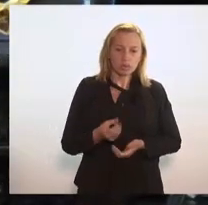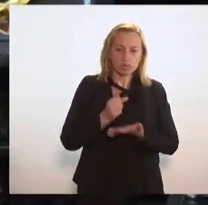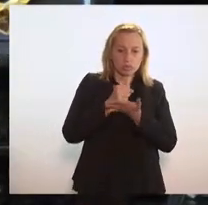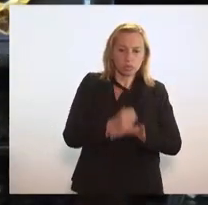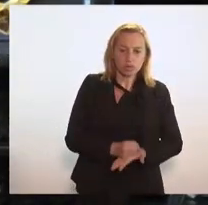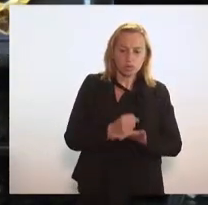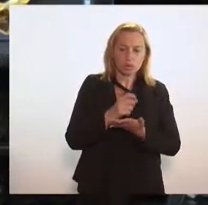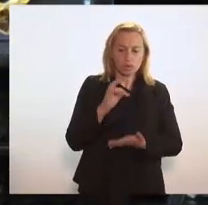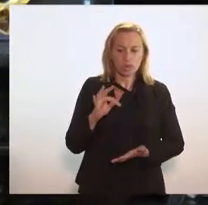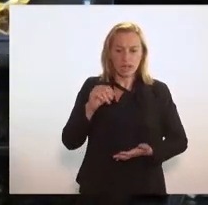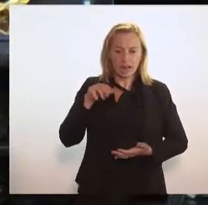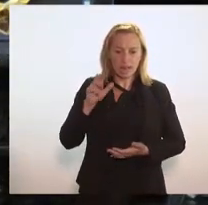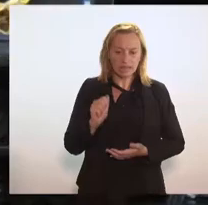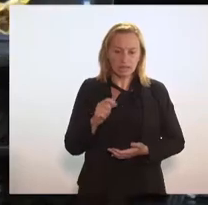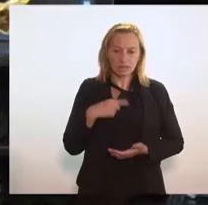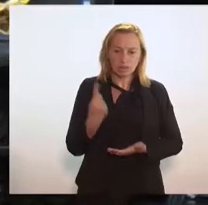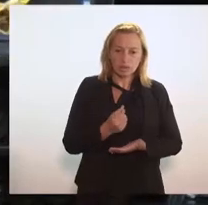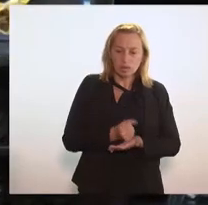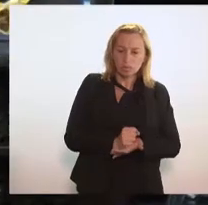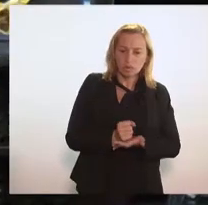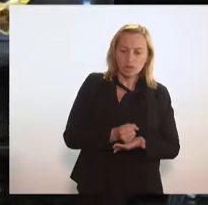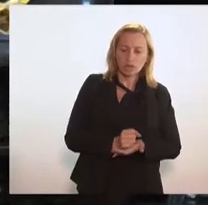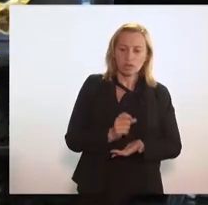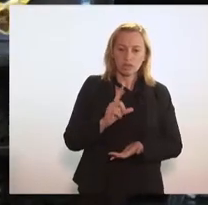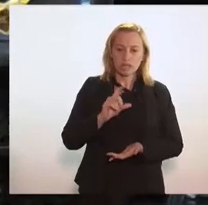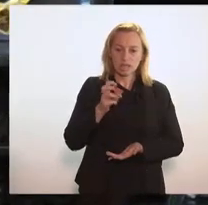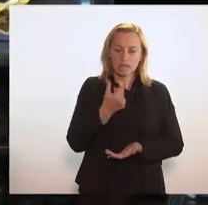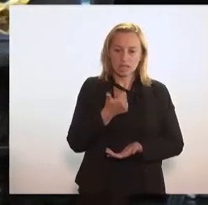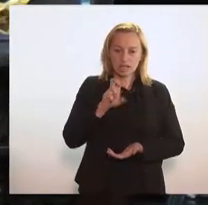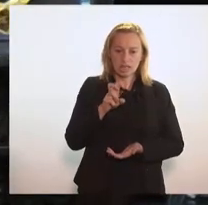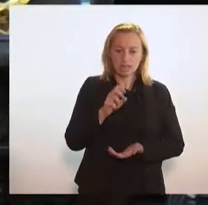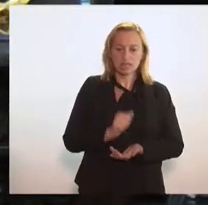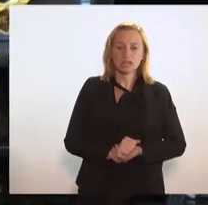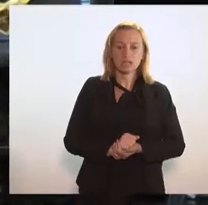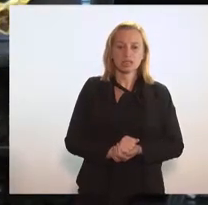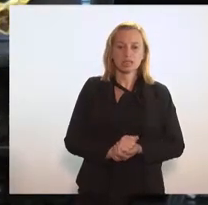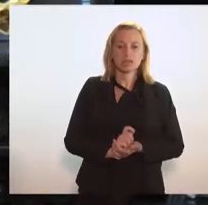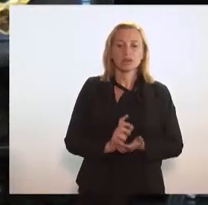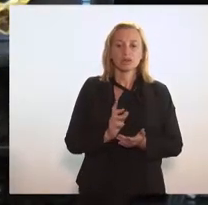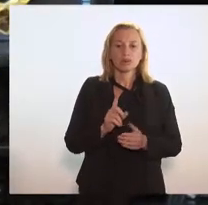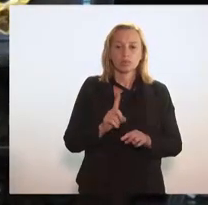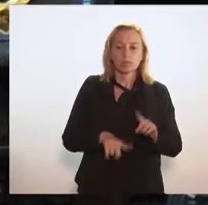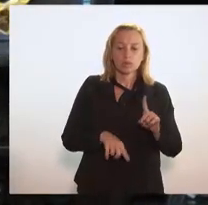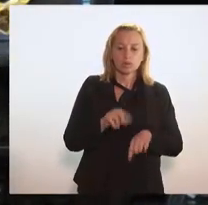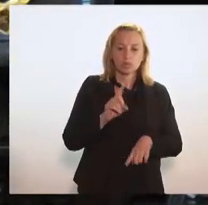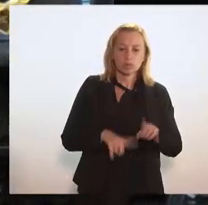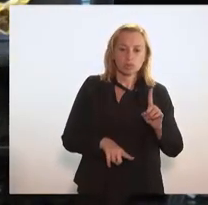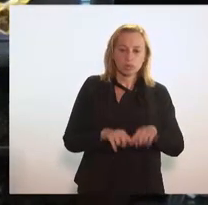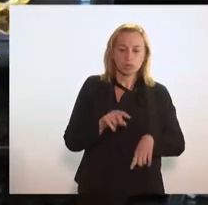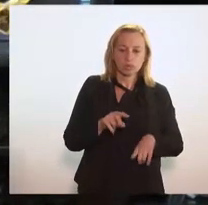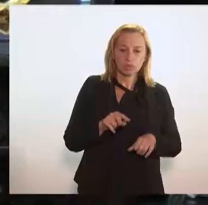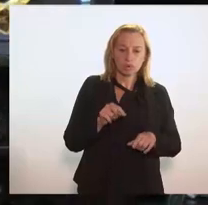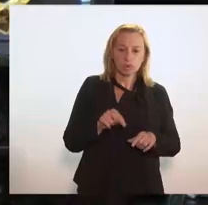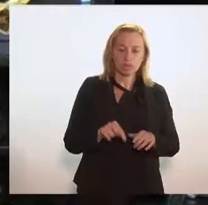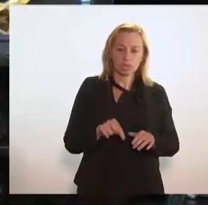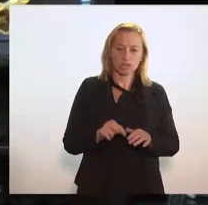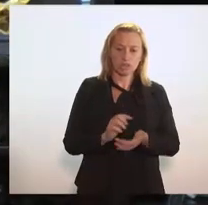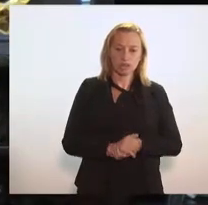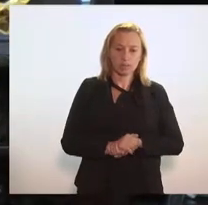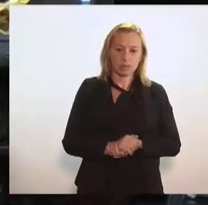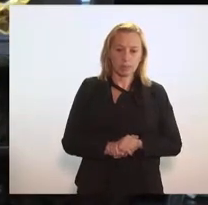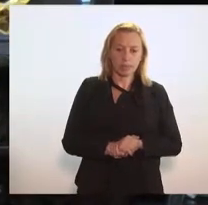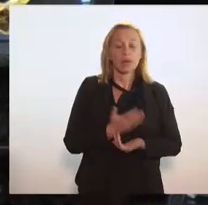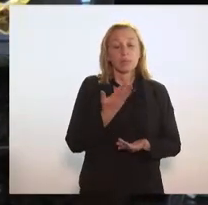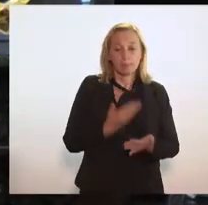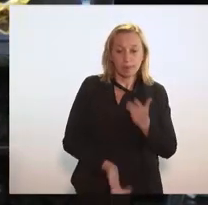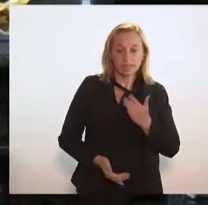nós estamos morrendo 15 20 mil toneladas e acaba o produto entrando aqui se creditando e a gente